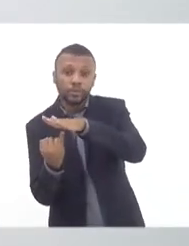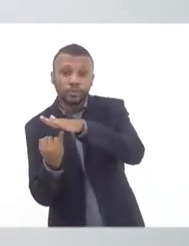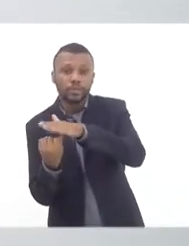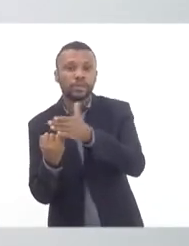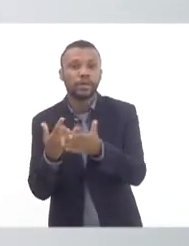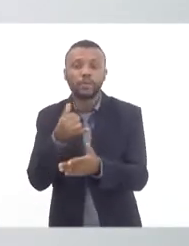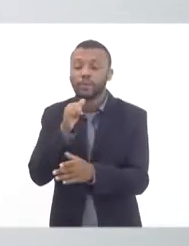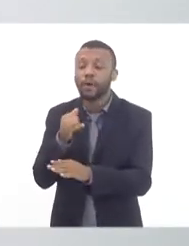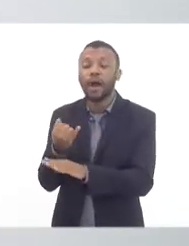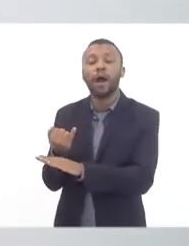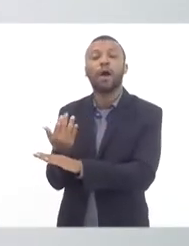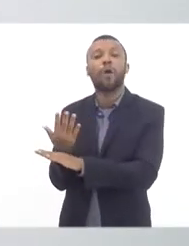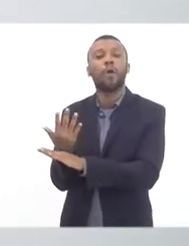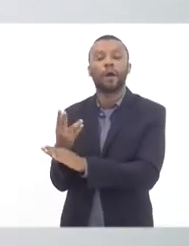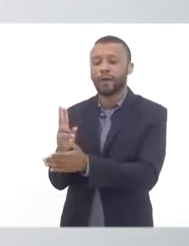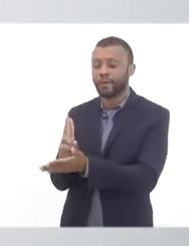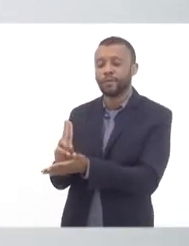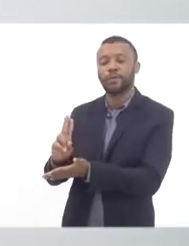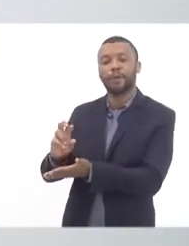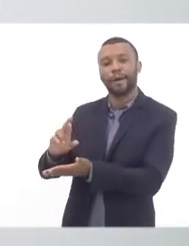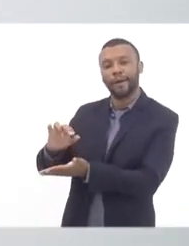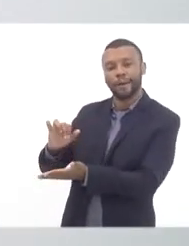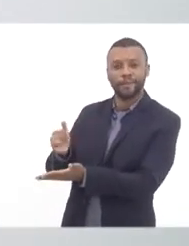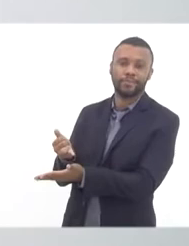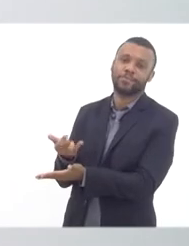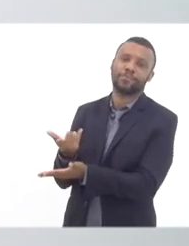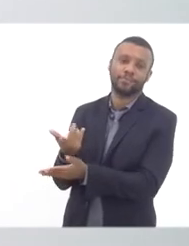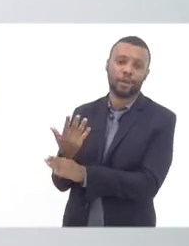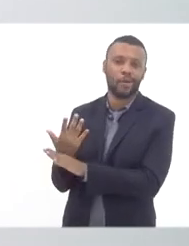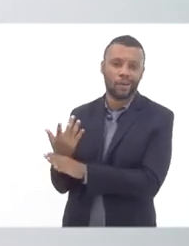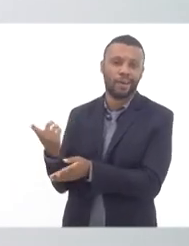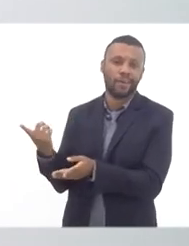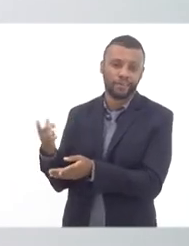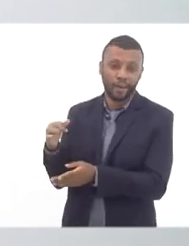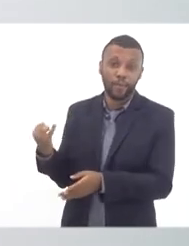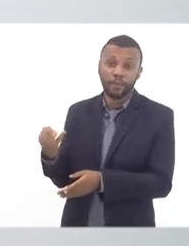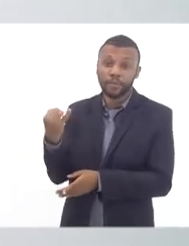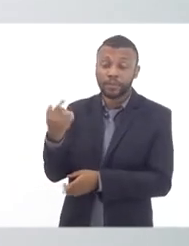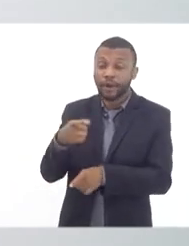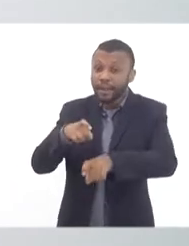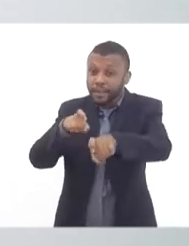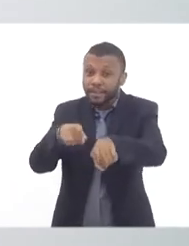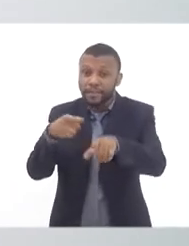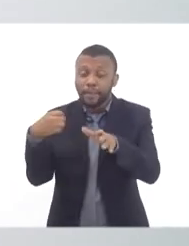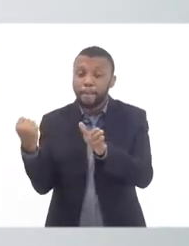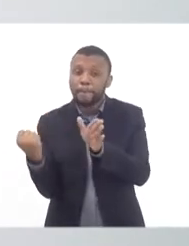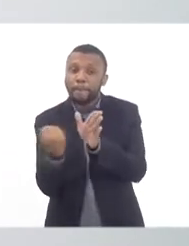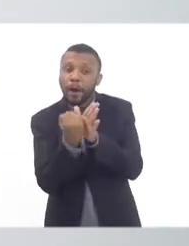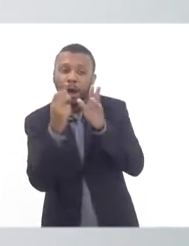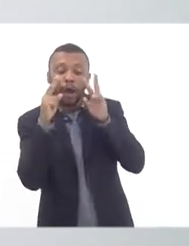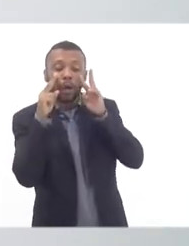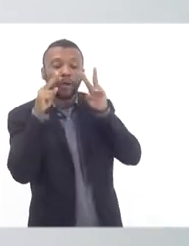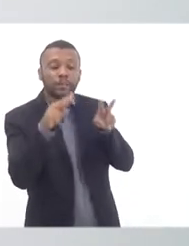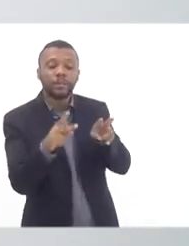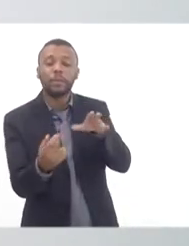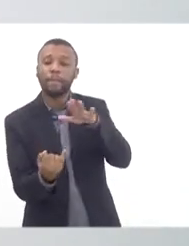é importante. Esta fazenda tombada pelo IFAM.